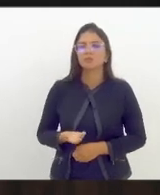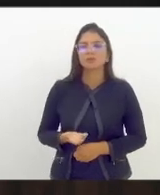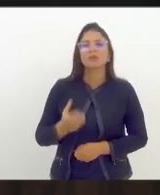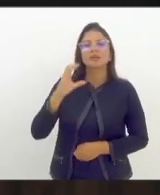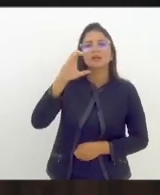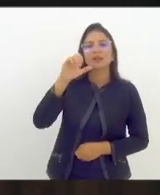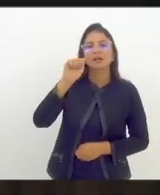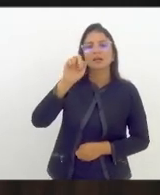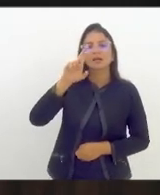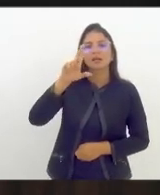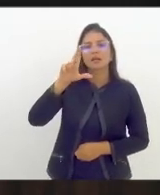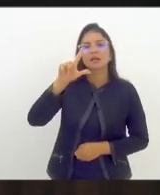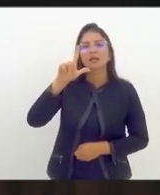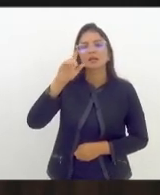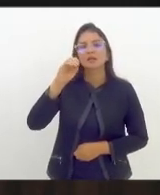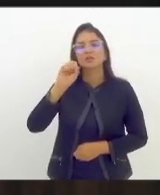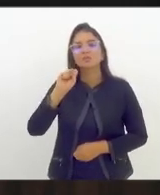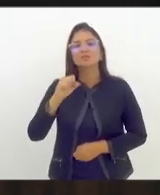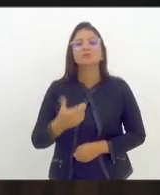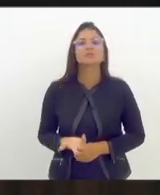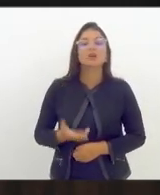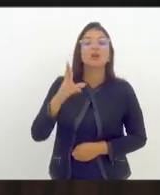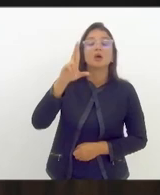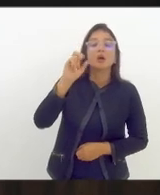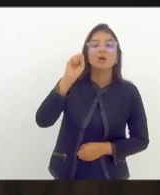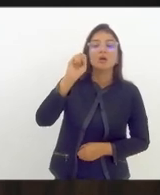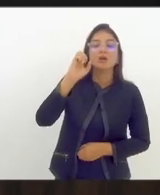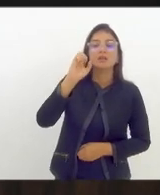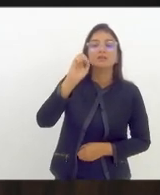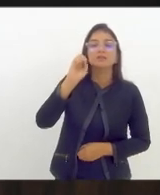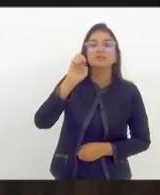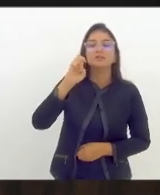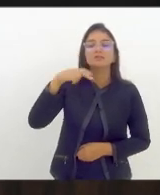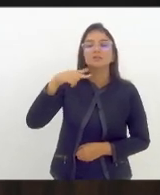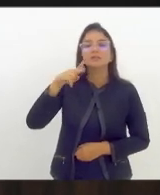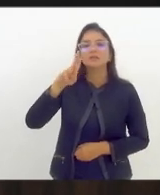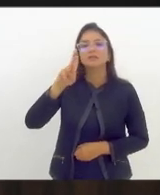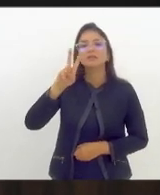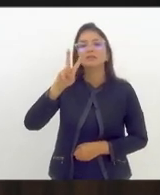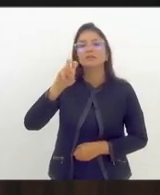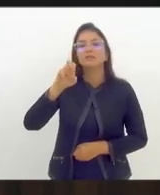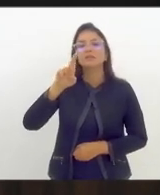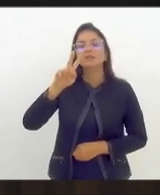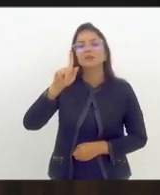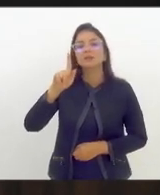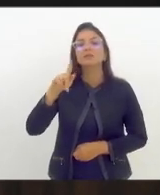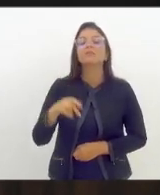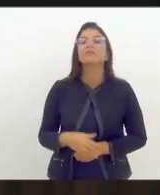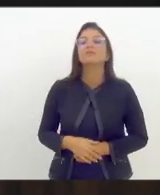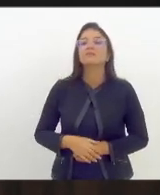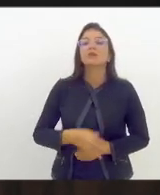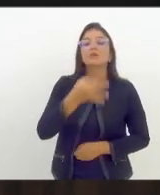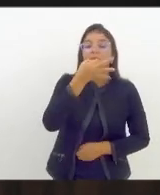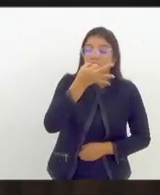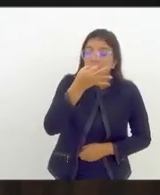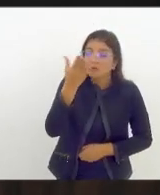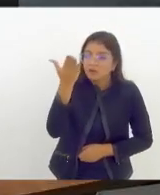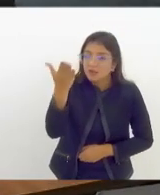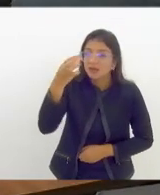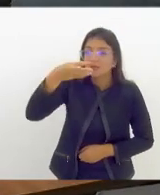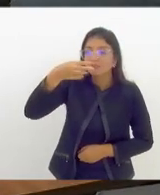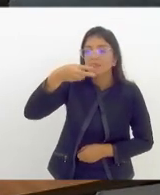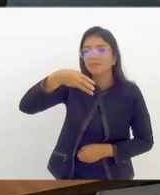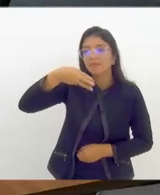Carlos Mink, deputado Rosenberg Reis. Nomeio para dar parecer a deputada Marta Rocha.